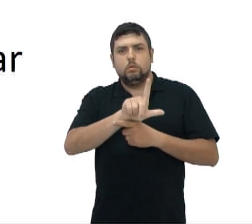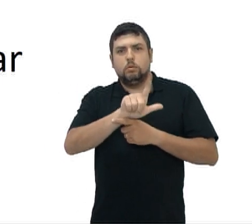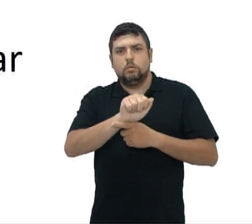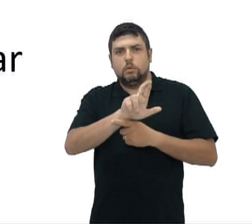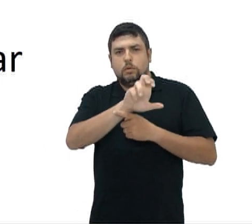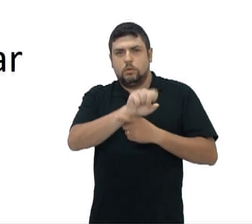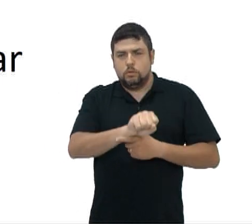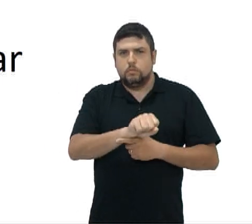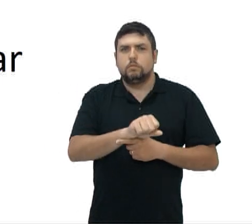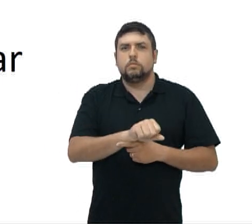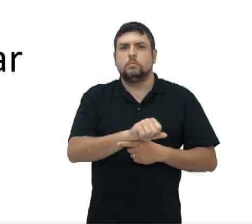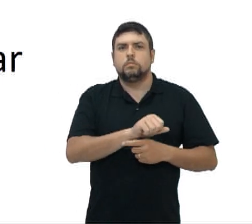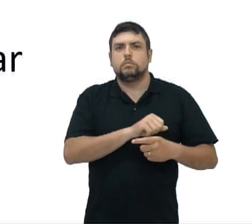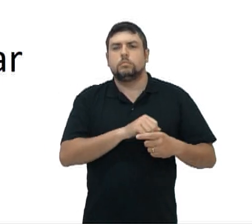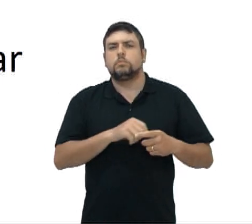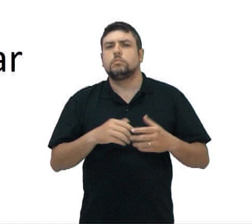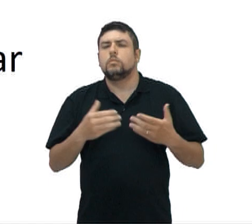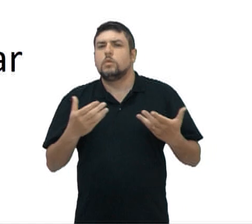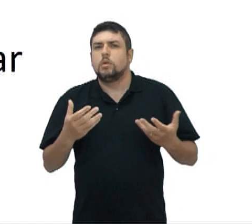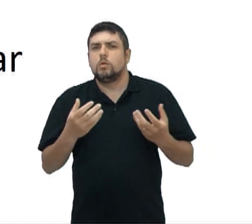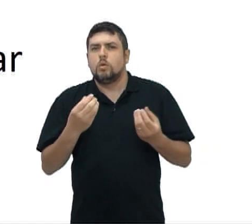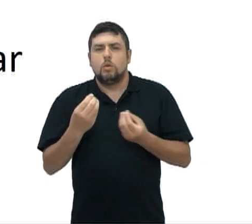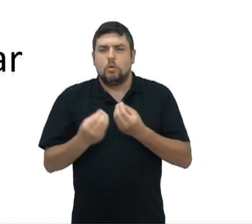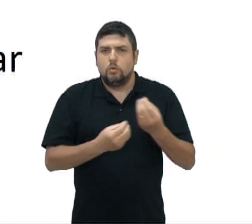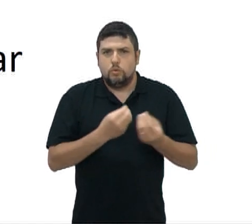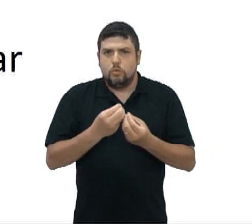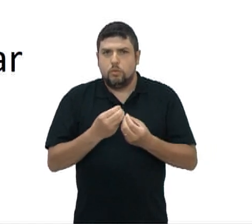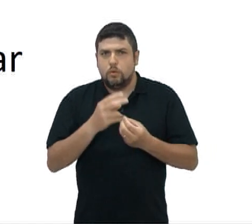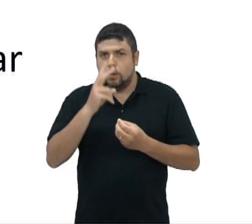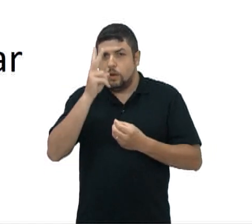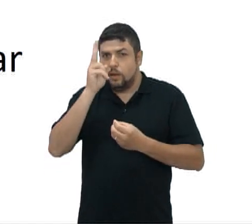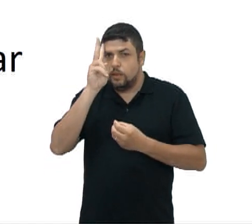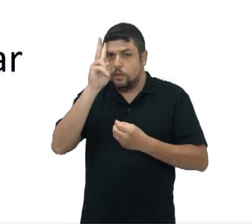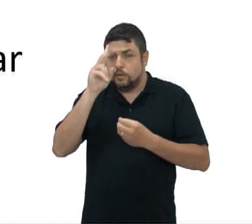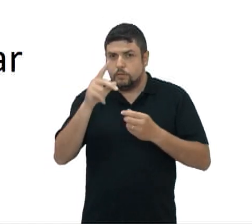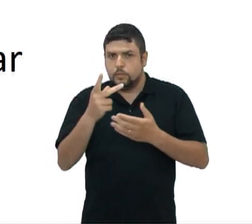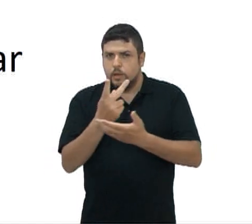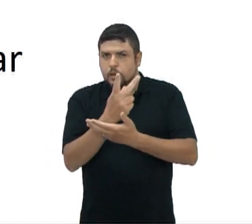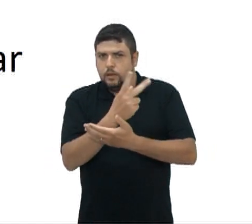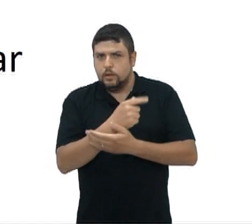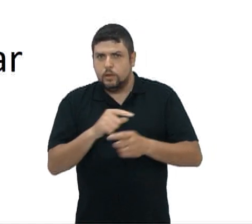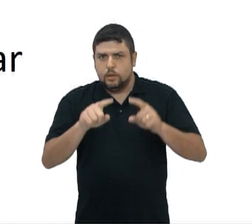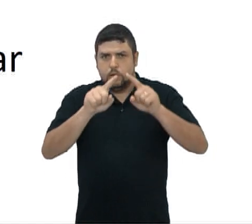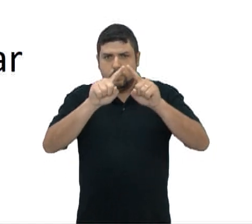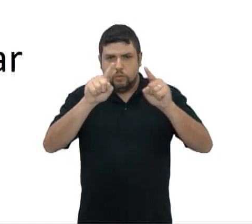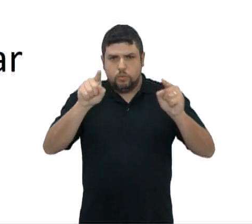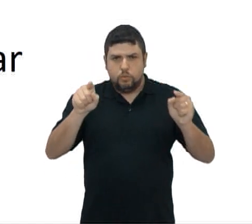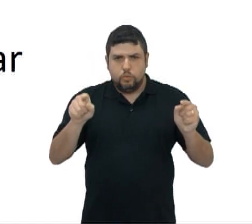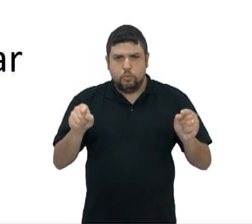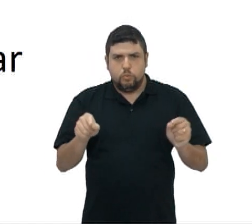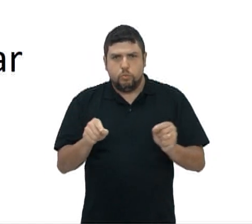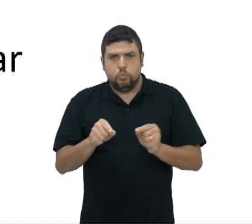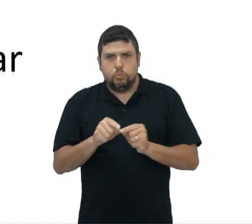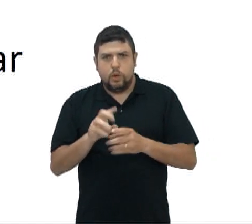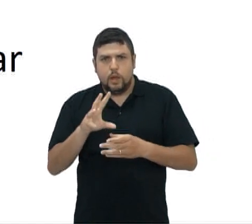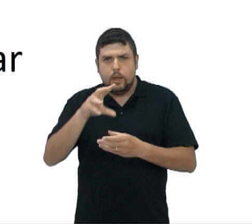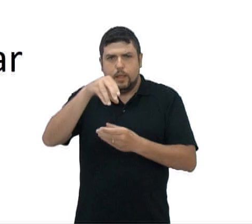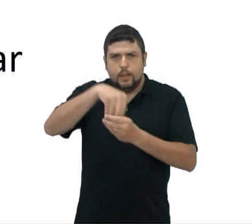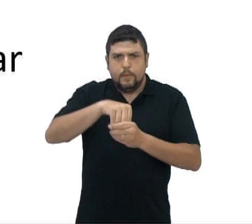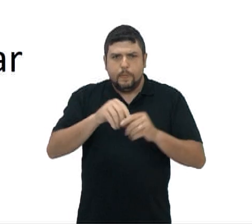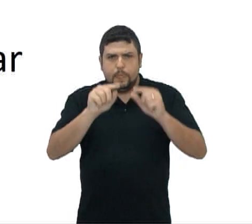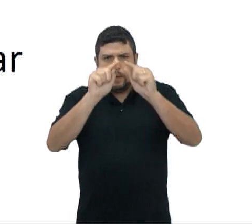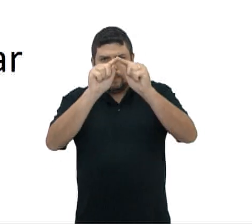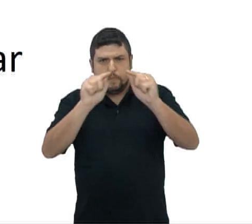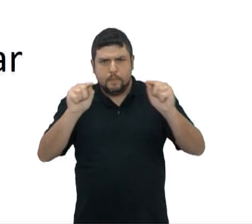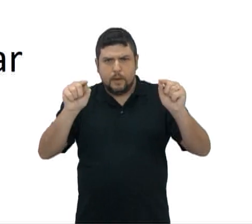que são polígonos regulares escritos na circunferência, lembra lá do desenho? Lembra até do último exercício, icosságono,